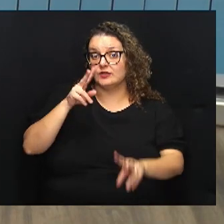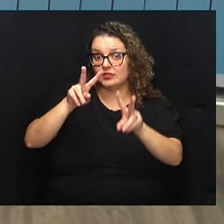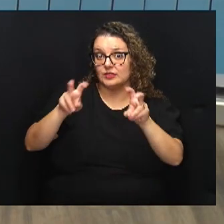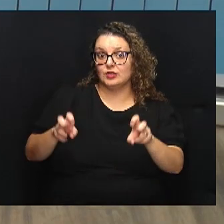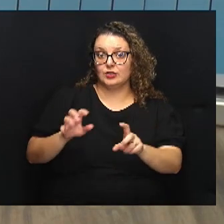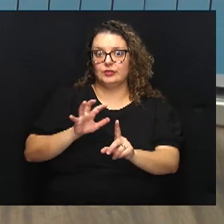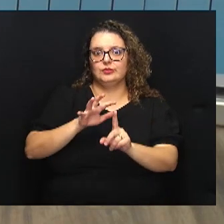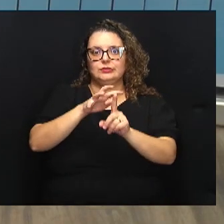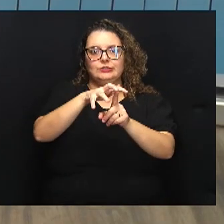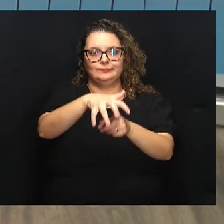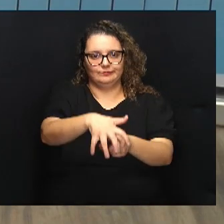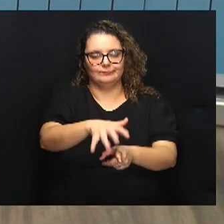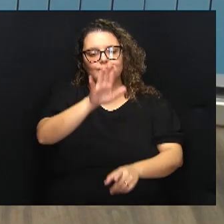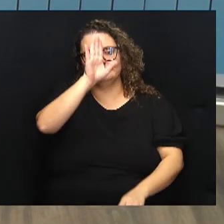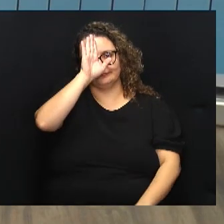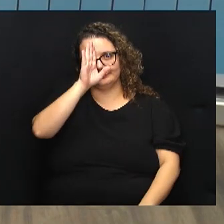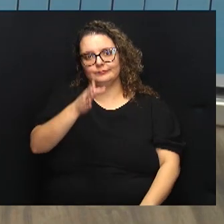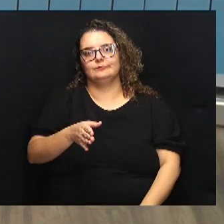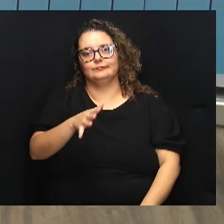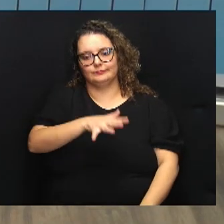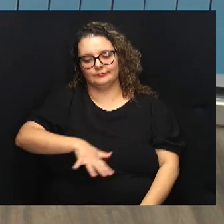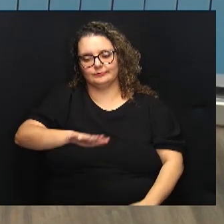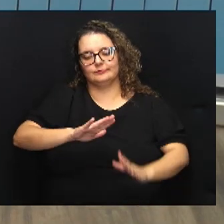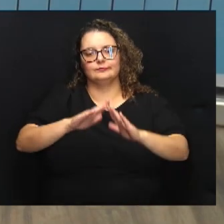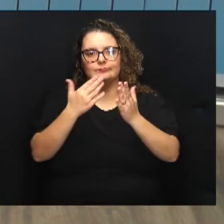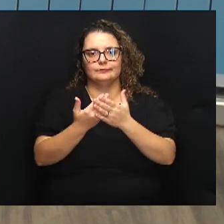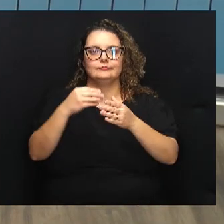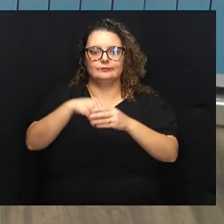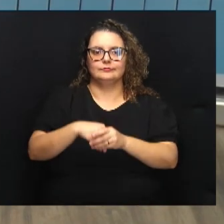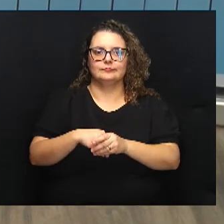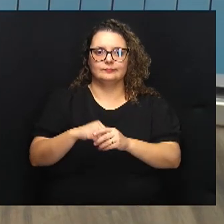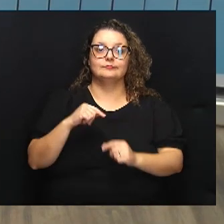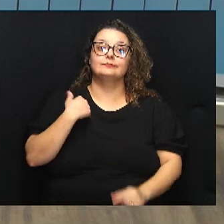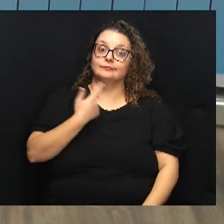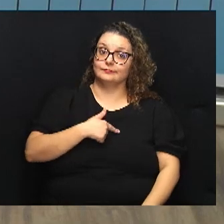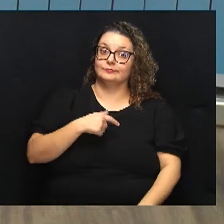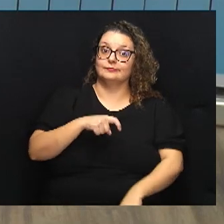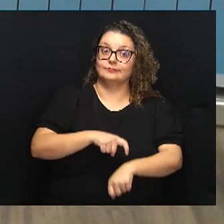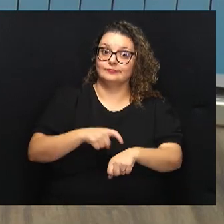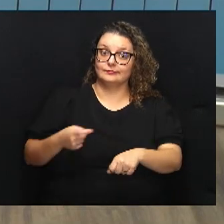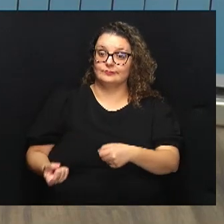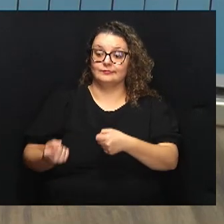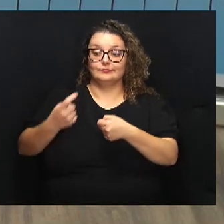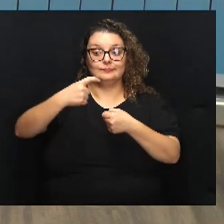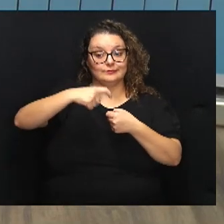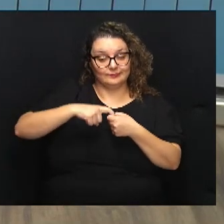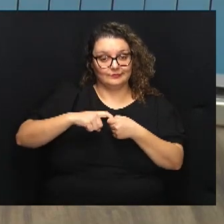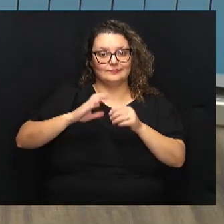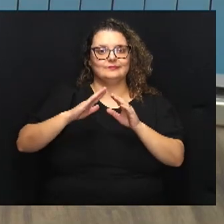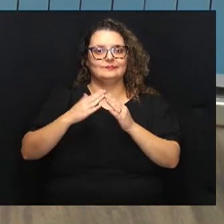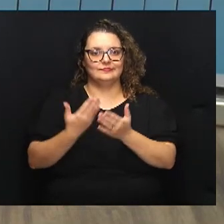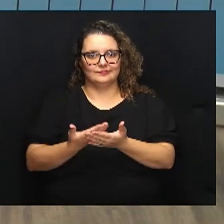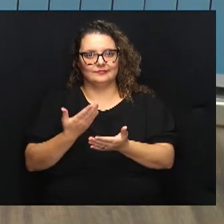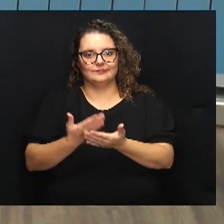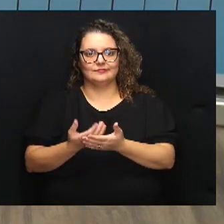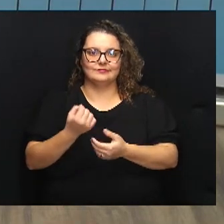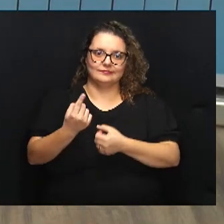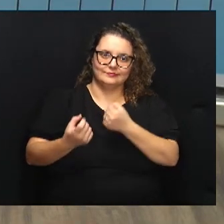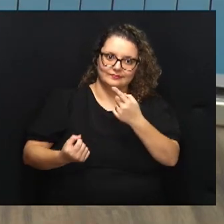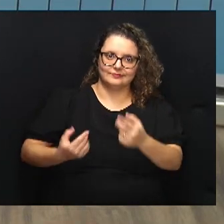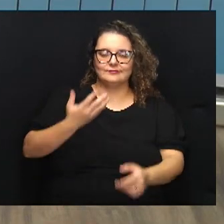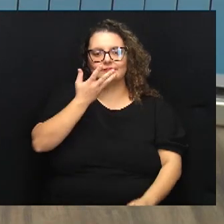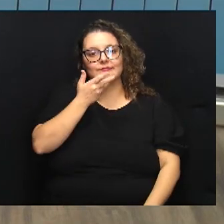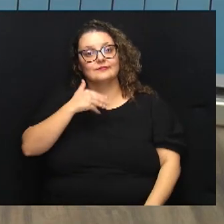bullying, principalmente no ambiente escolar, já que nós estamos aí no Volta às Aulas. Algumas